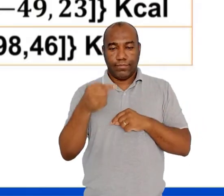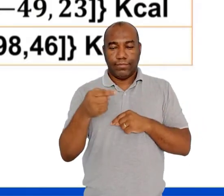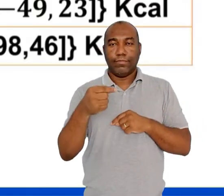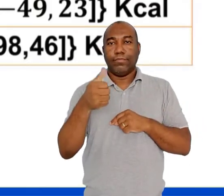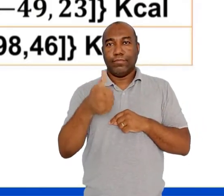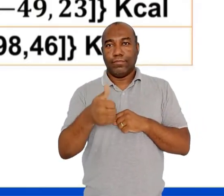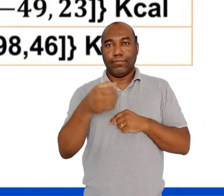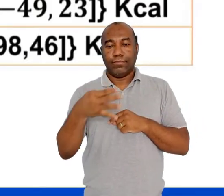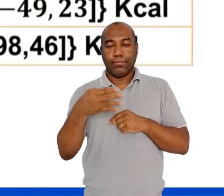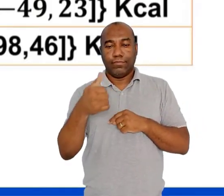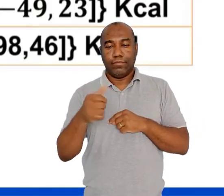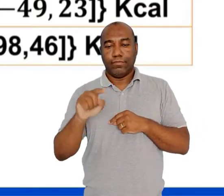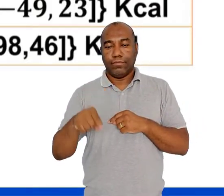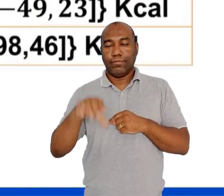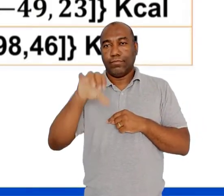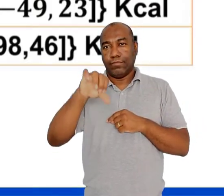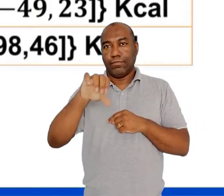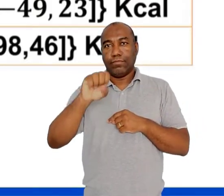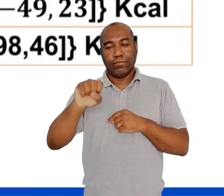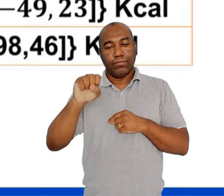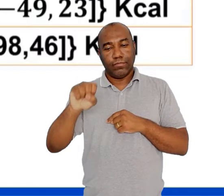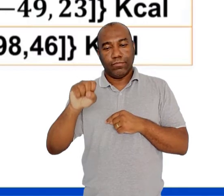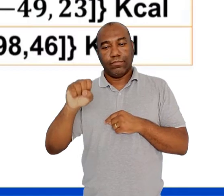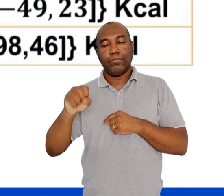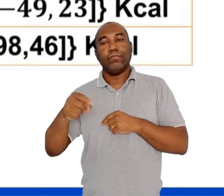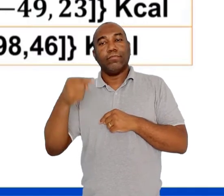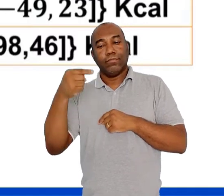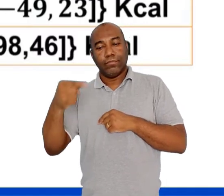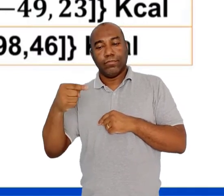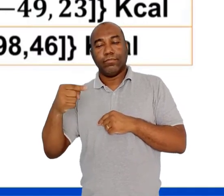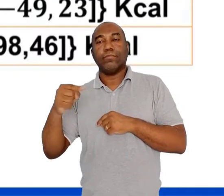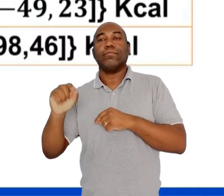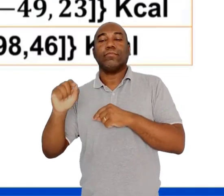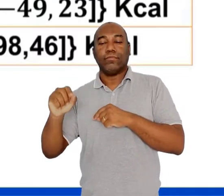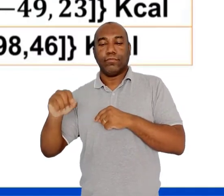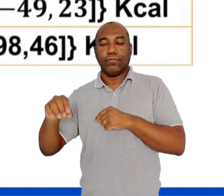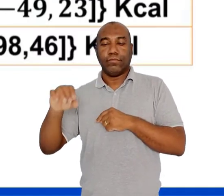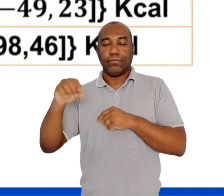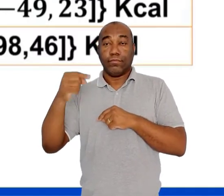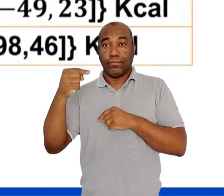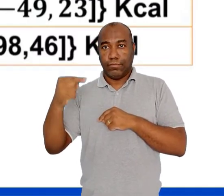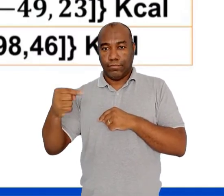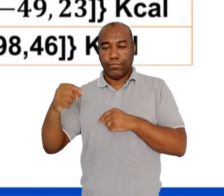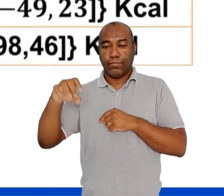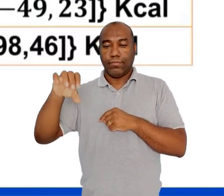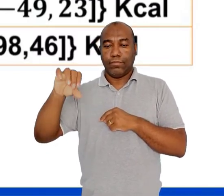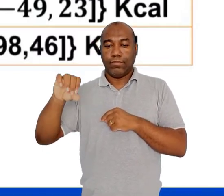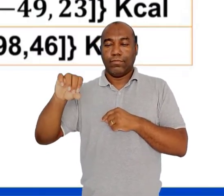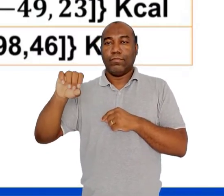caso mais ou menos, eu vou permanecer com sinal de menos. Então, menos